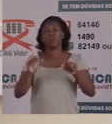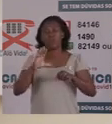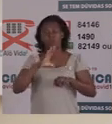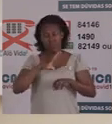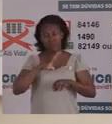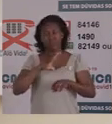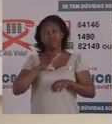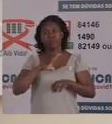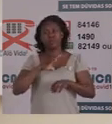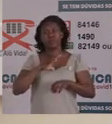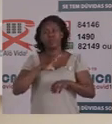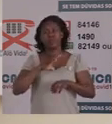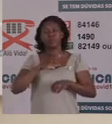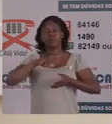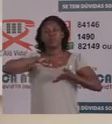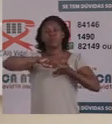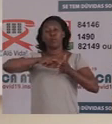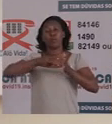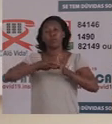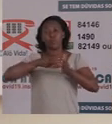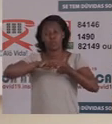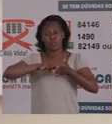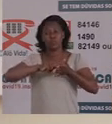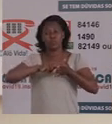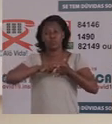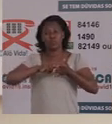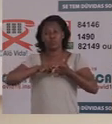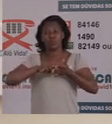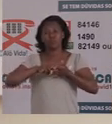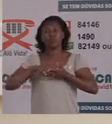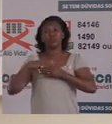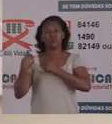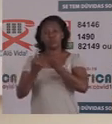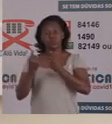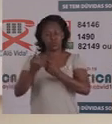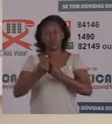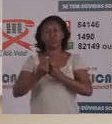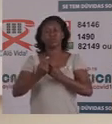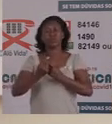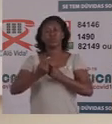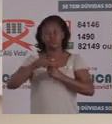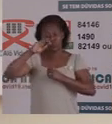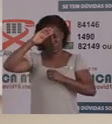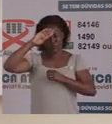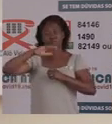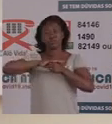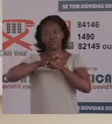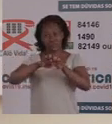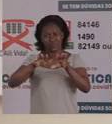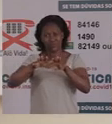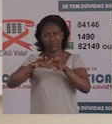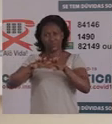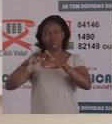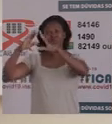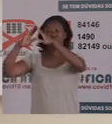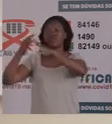sobre o plano de contenção do surto de Covid-19 no acampamento em Afuns. Então, hoje vou